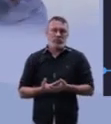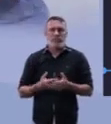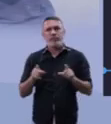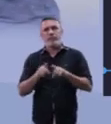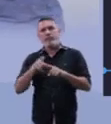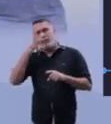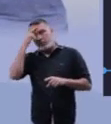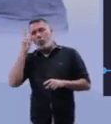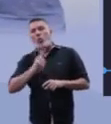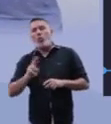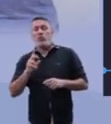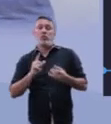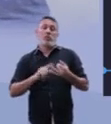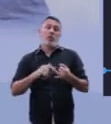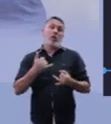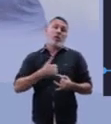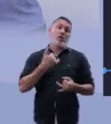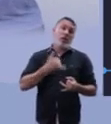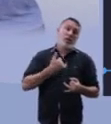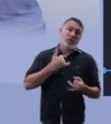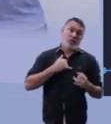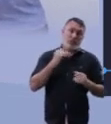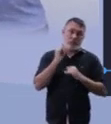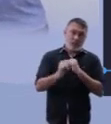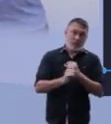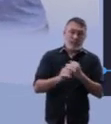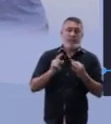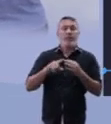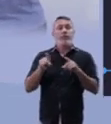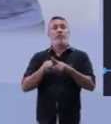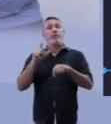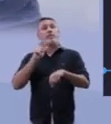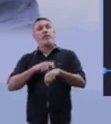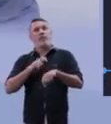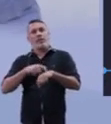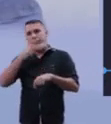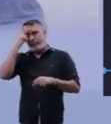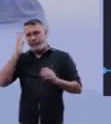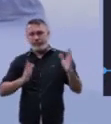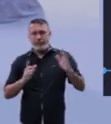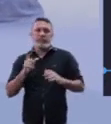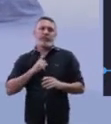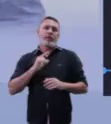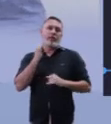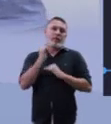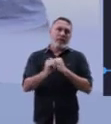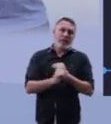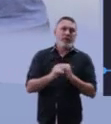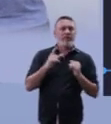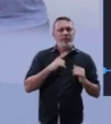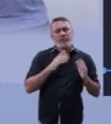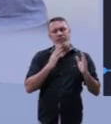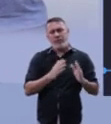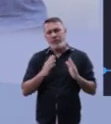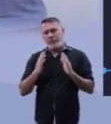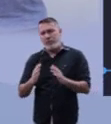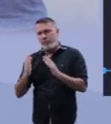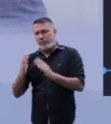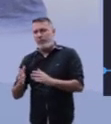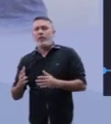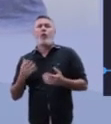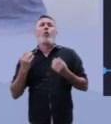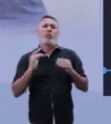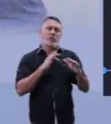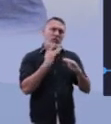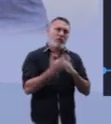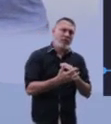pessoas que utilizam a internet, a idade das pessoas que utilizam a internet, o tempo que as pessoas ficam na utilização da internet e quais